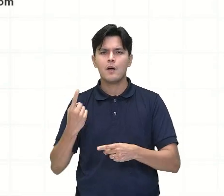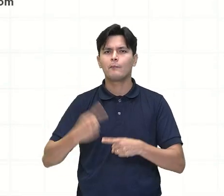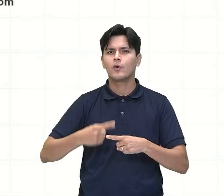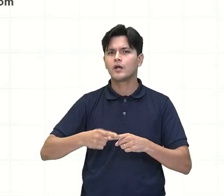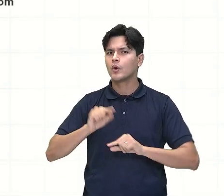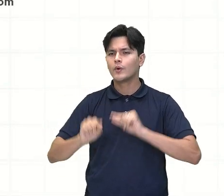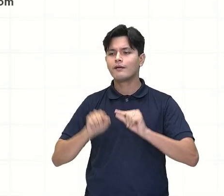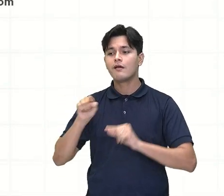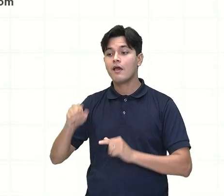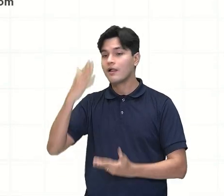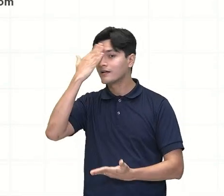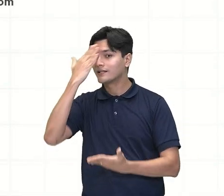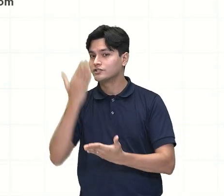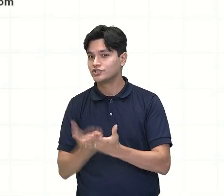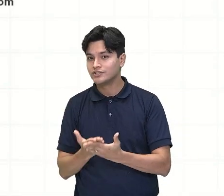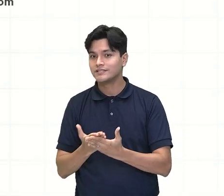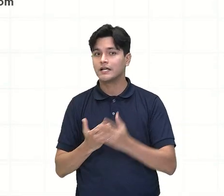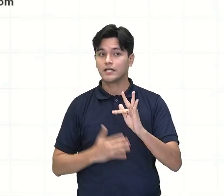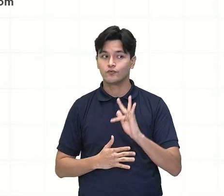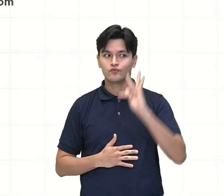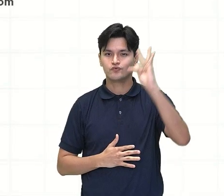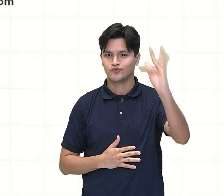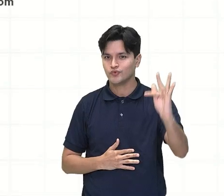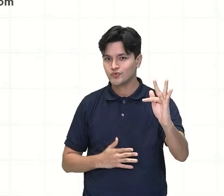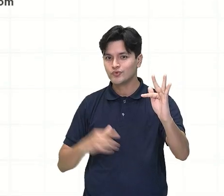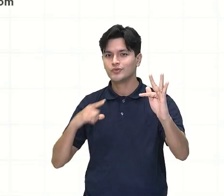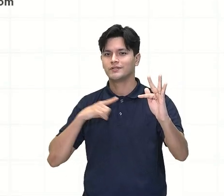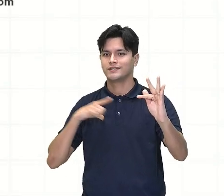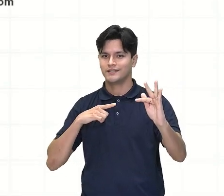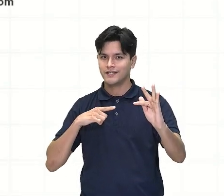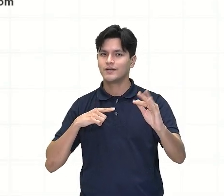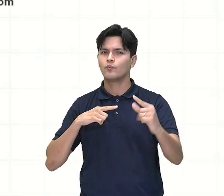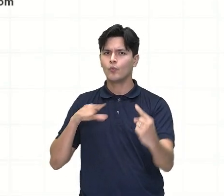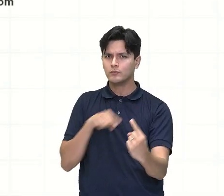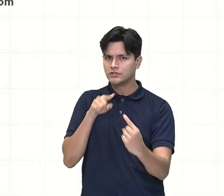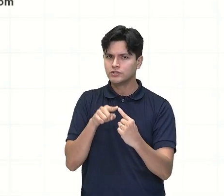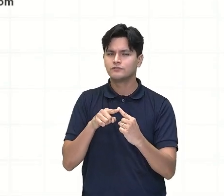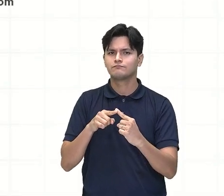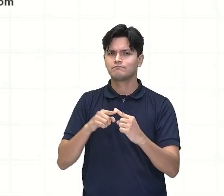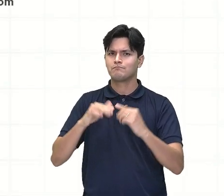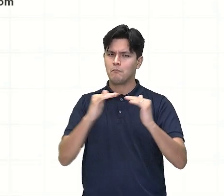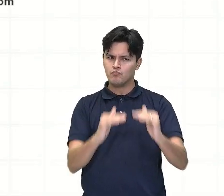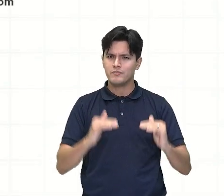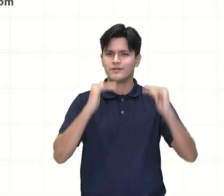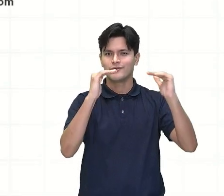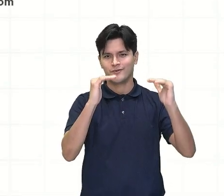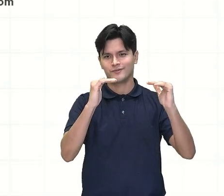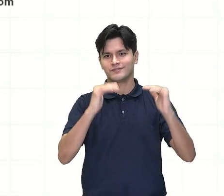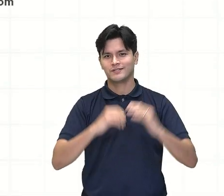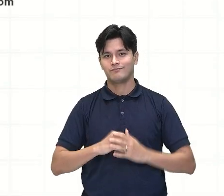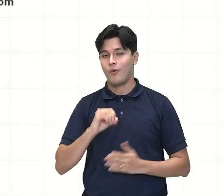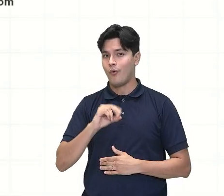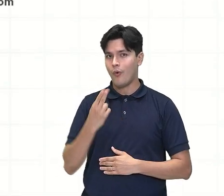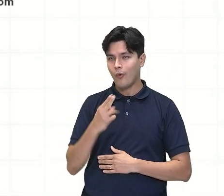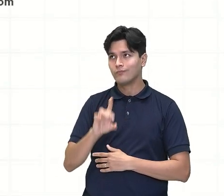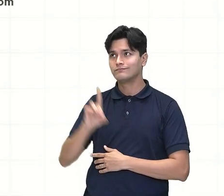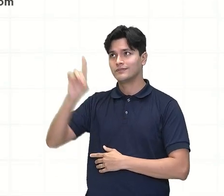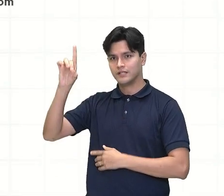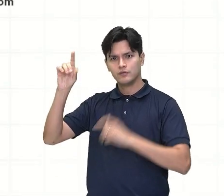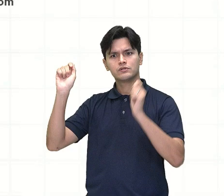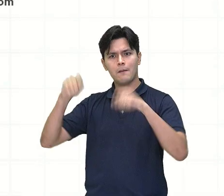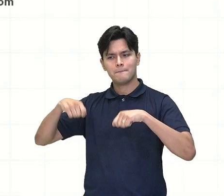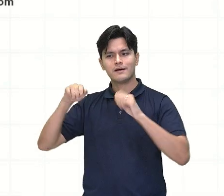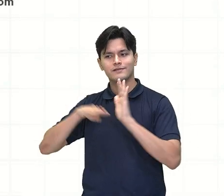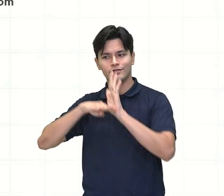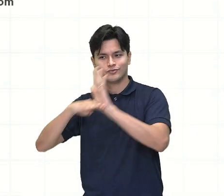maior ou até mesmo na intervenção divina. Okay? Falando sobre essa questão das